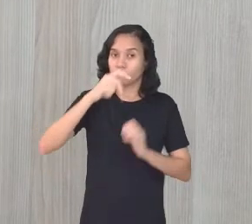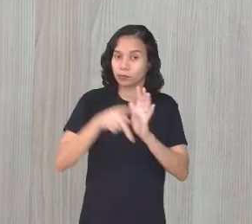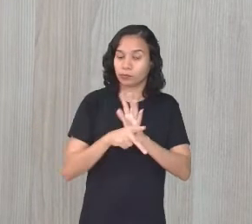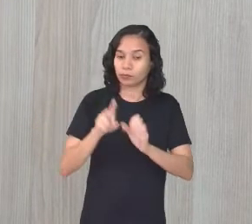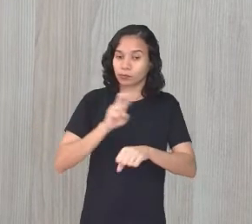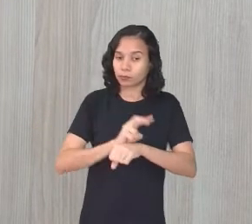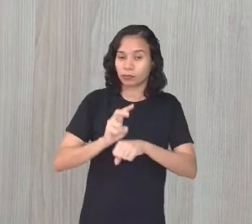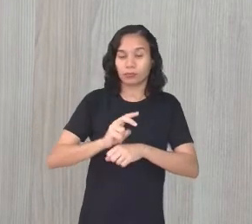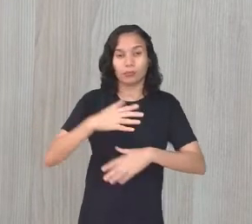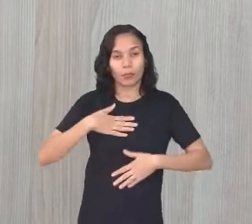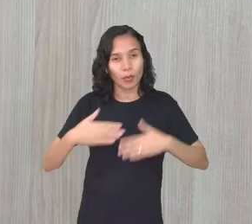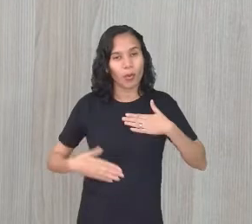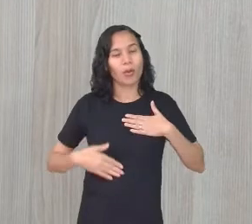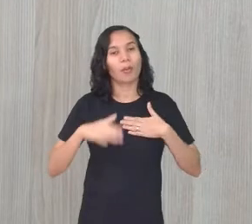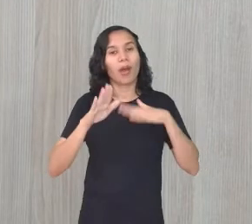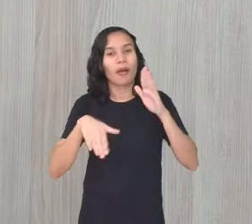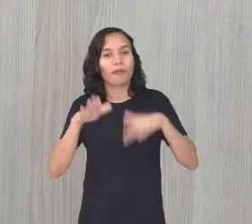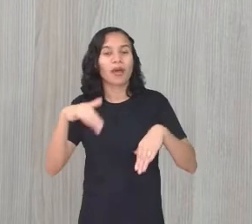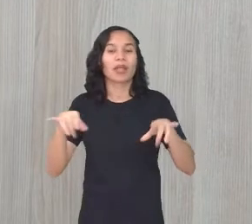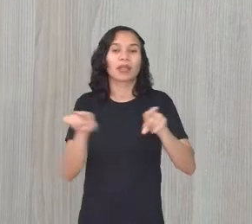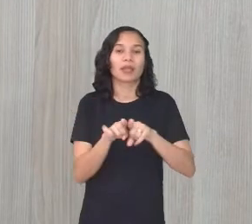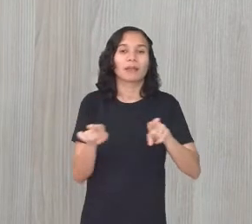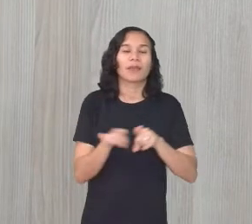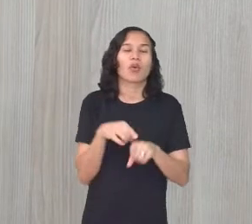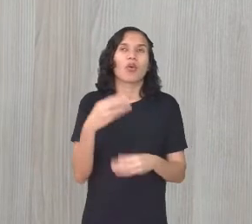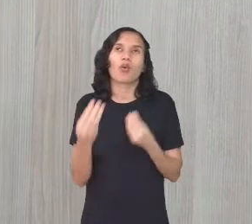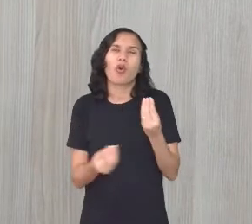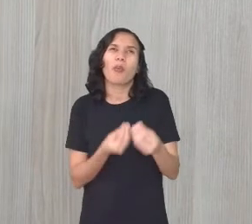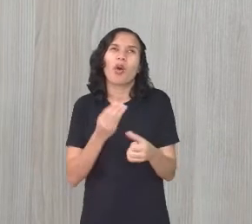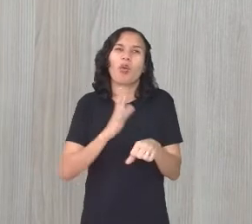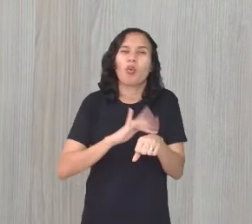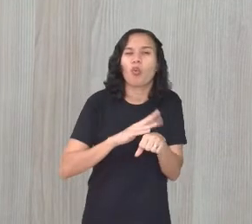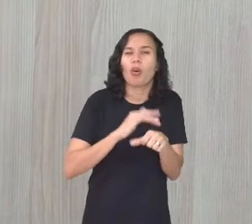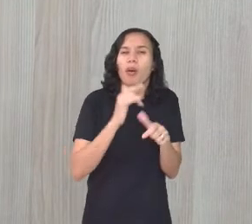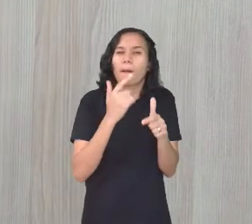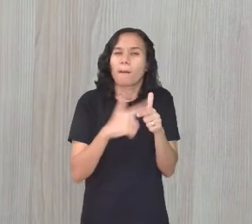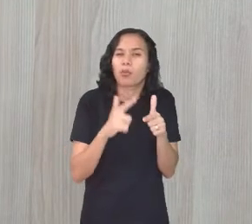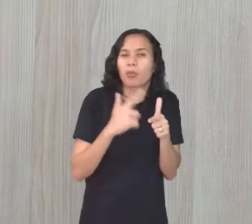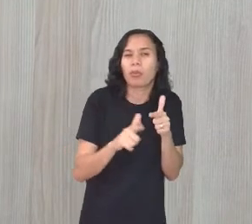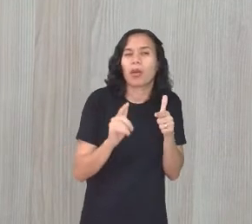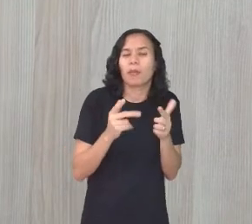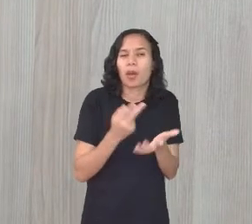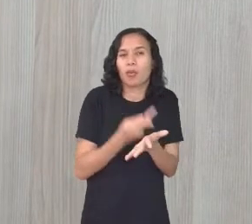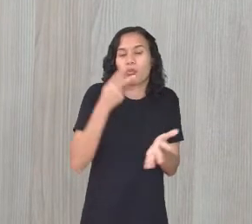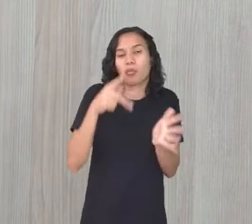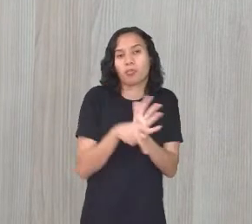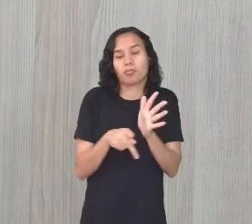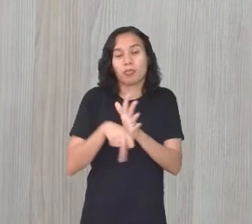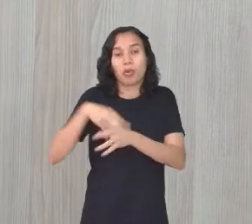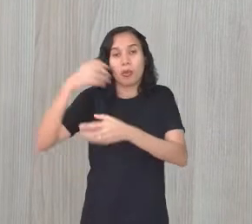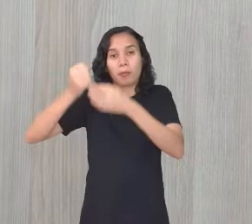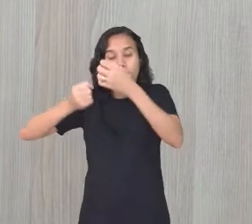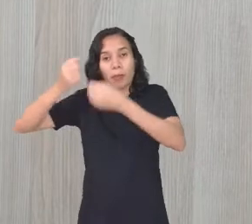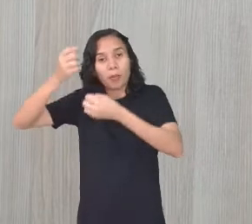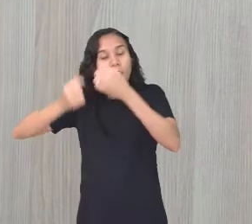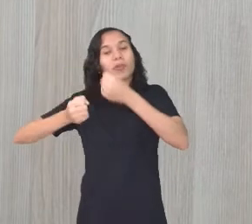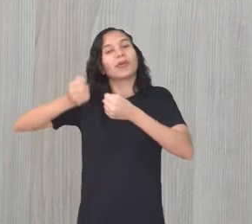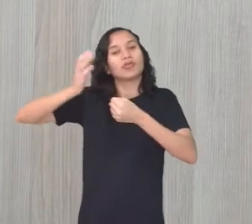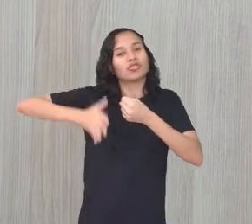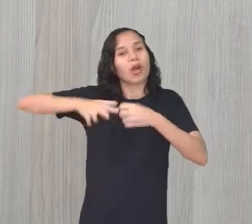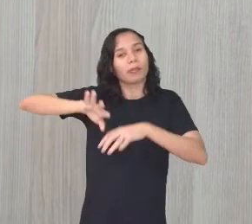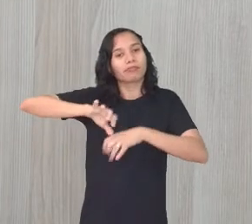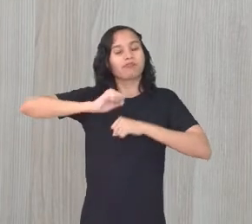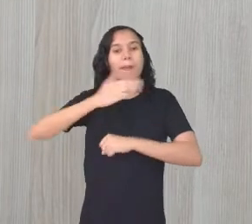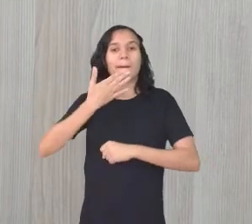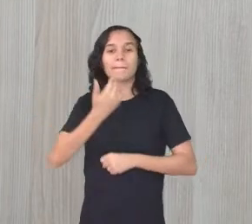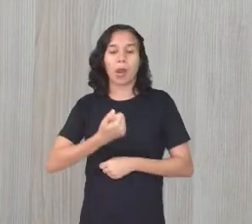imunidade melhor, e às vezes ele vem com alguma doença, algum probleminha que vai acontecer com o aleitamento materno, ele já vai adquirir uma